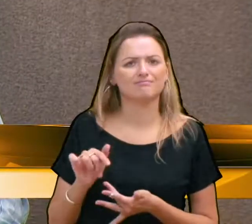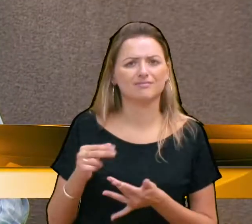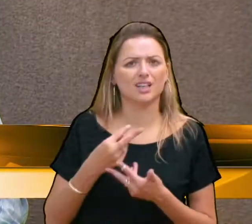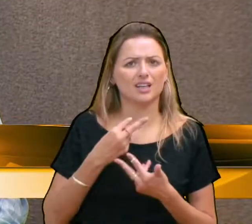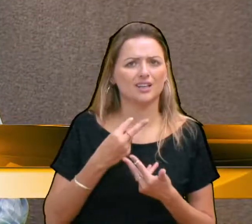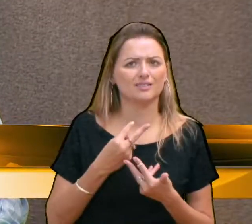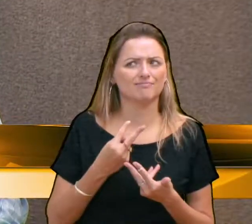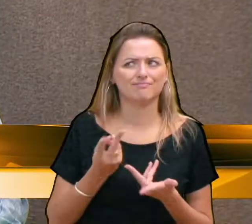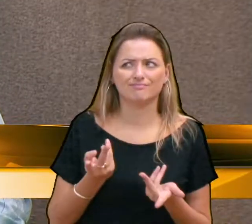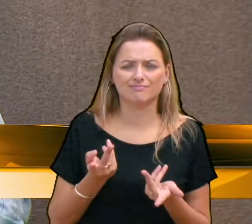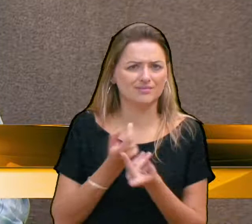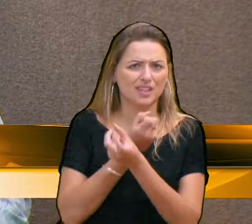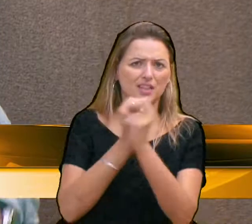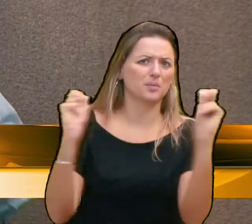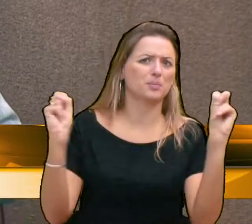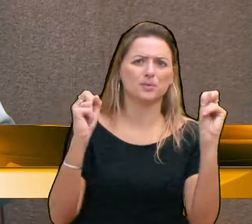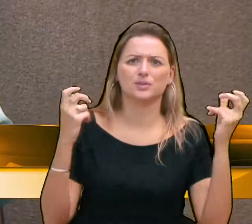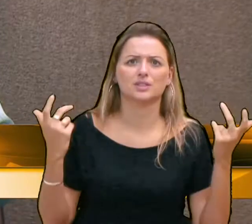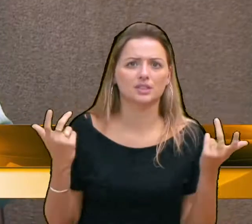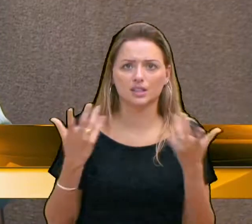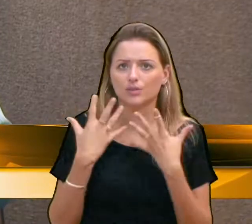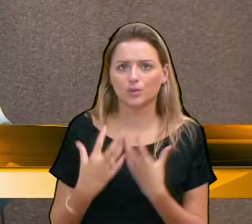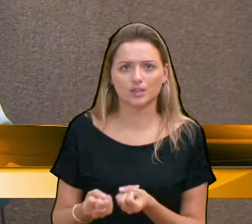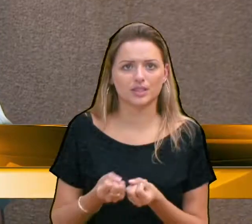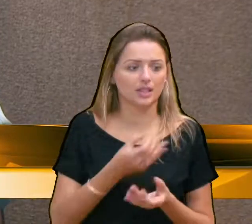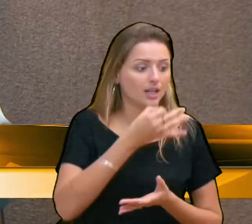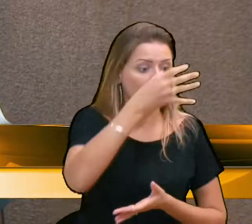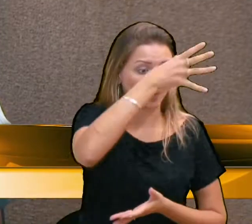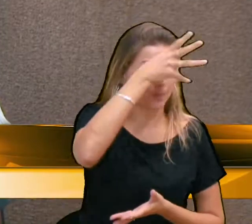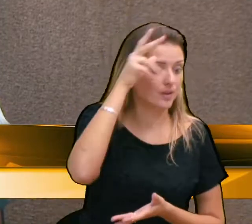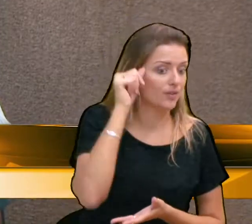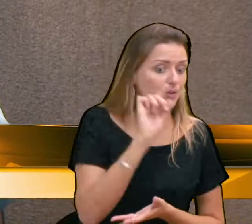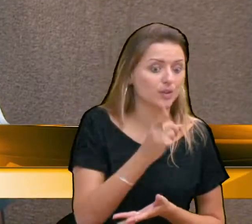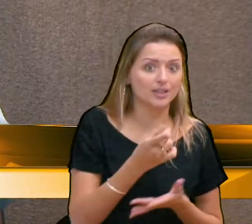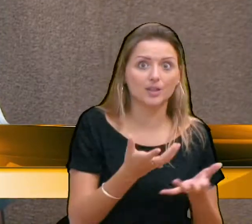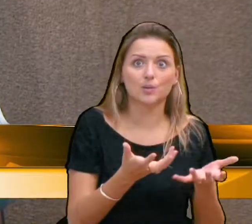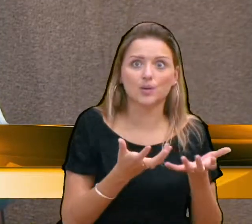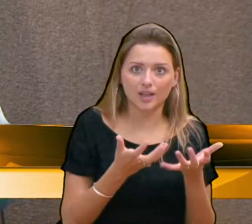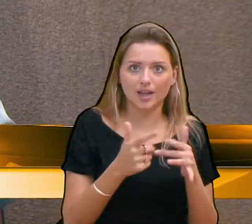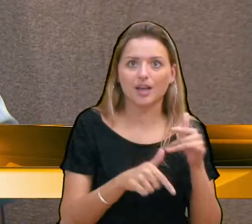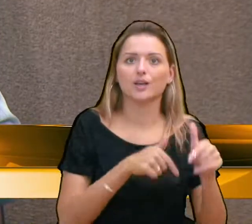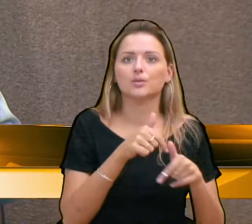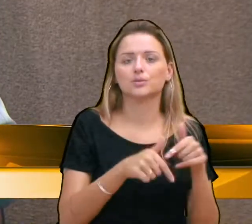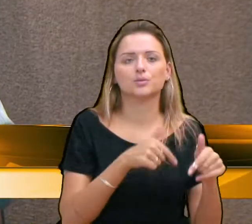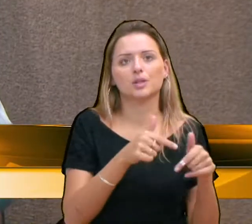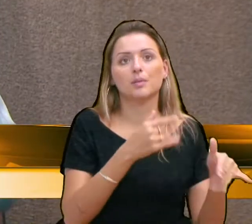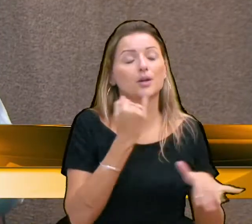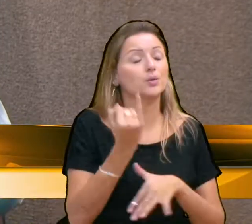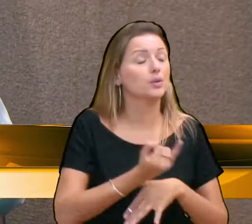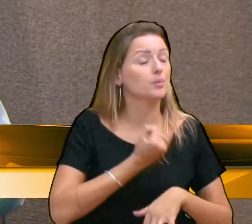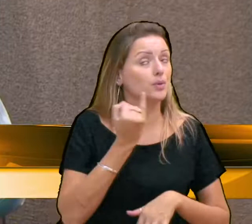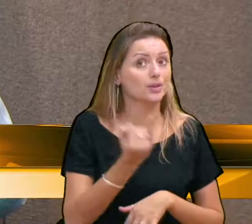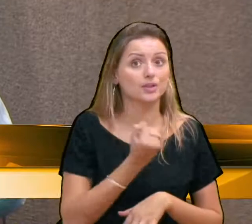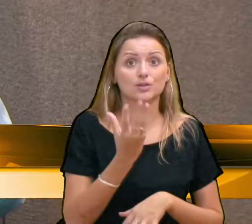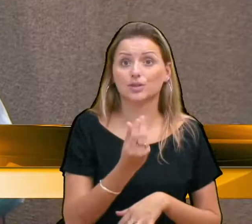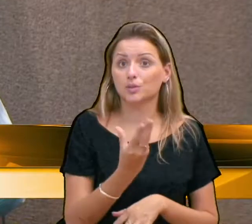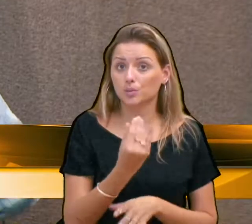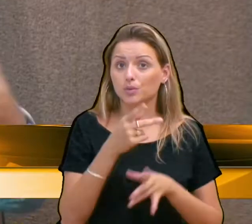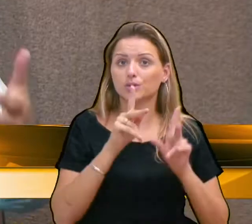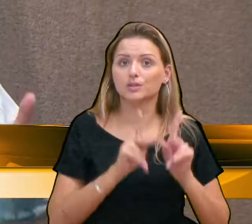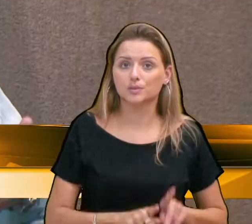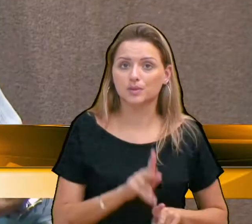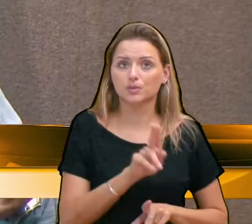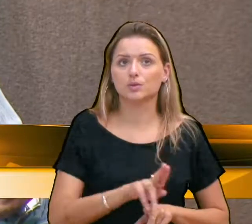inacreditável a cidade de Caxias do Sul não aceitar e não querer um serviço desse que tanta gente utiliza